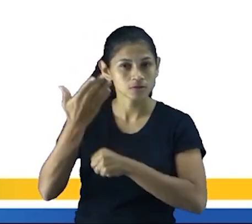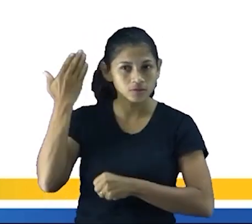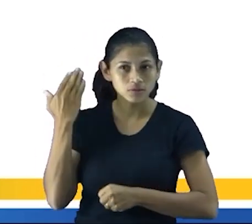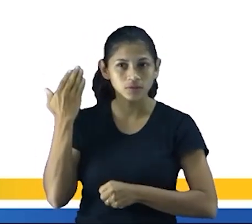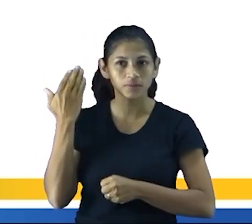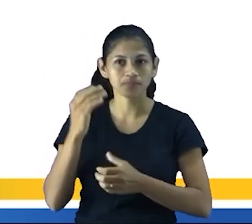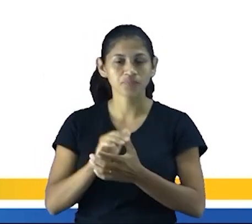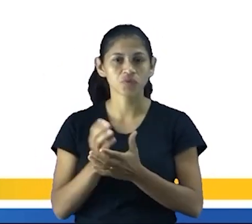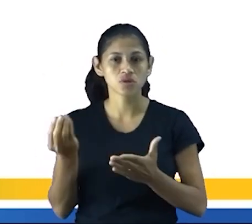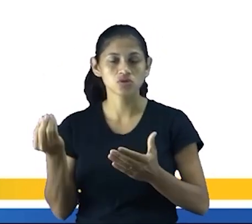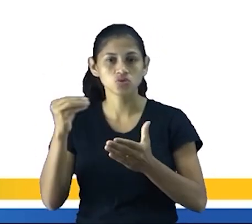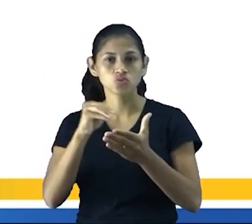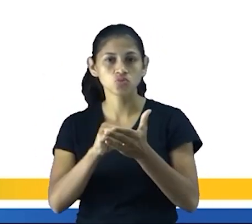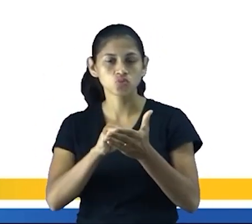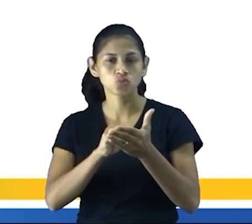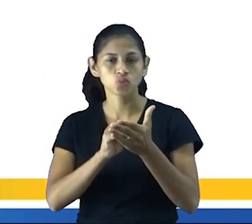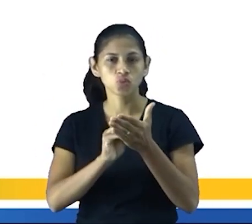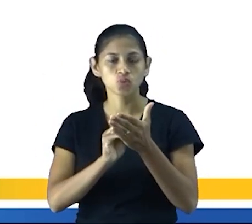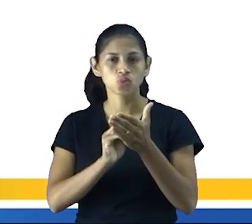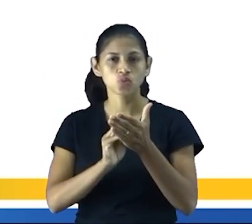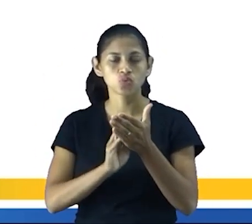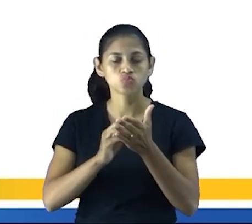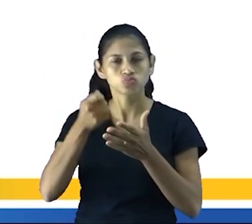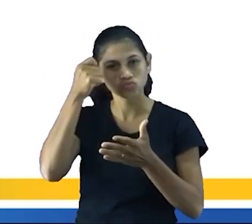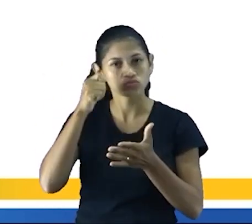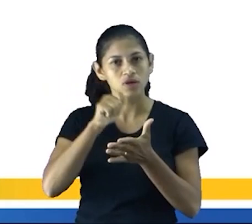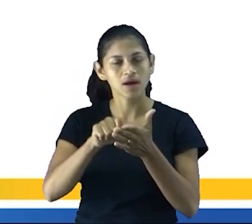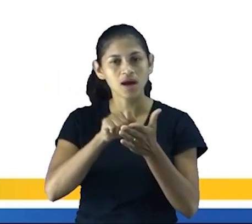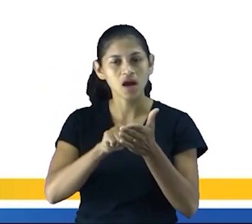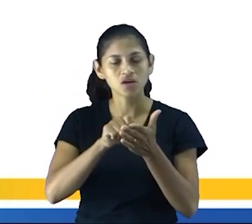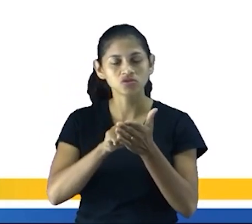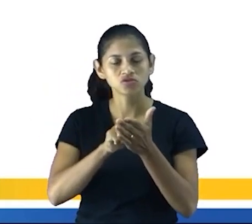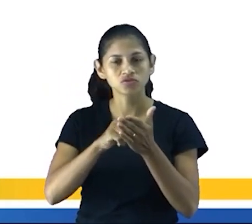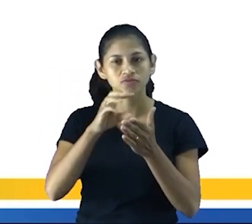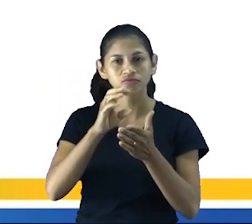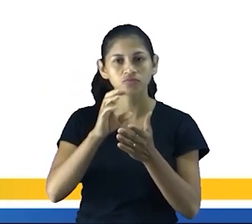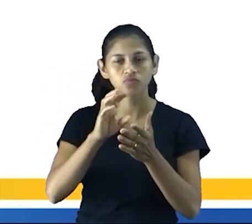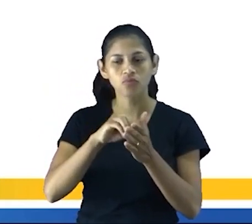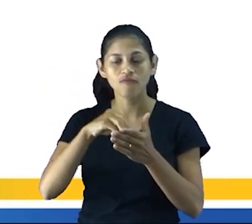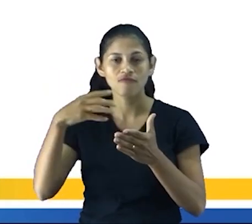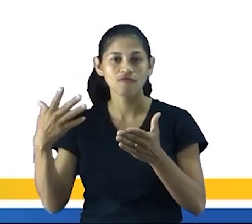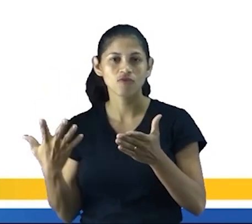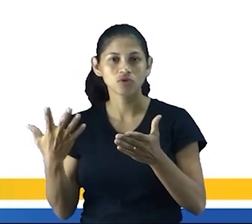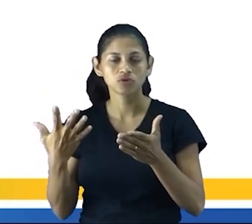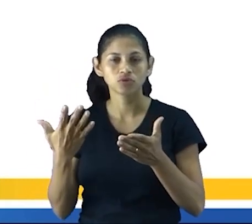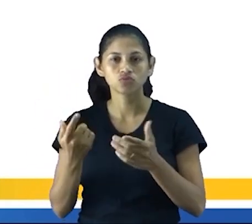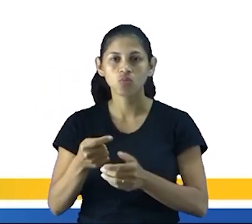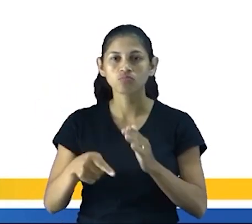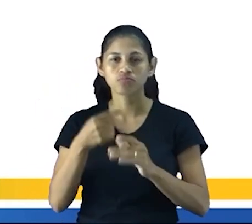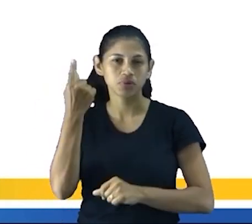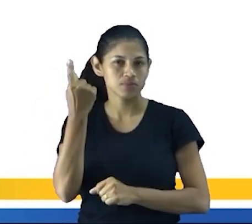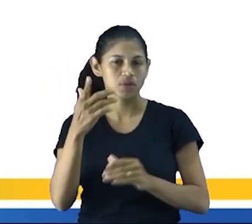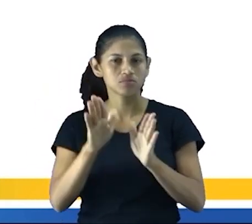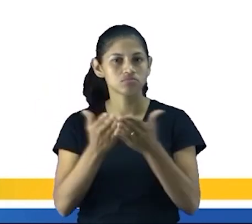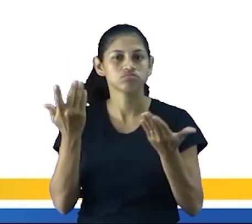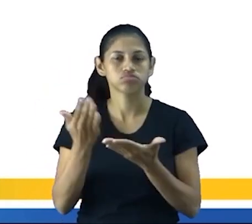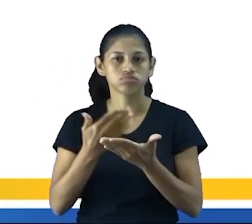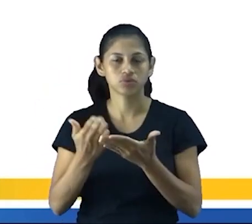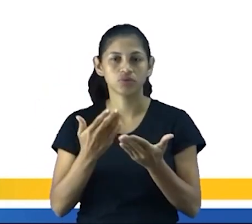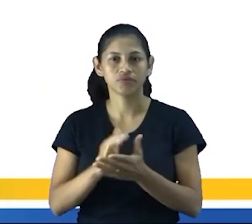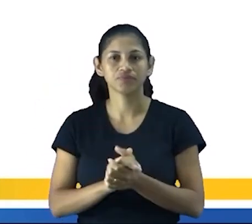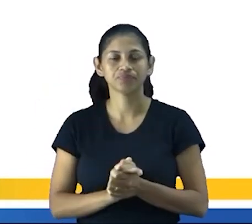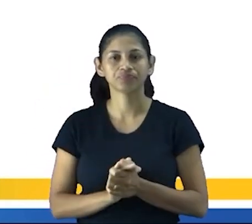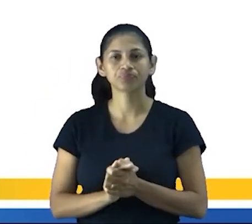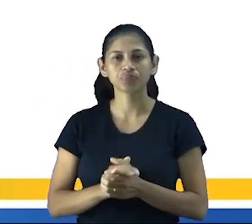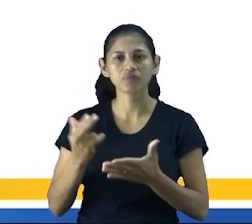atualmente e veteranos que ficaram de fora do primeiro livro. Art Knife no Brasil 2